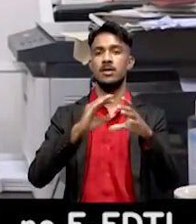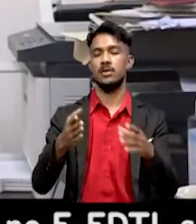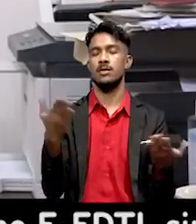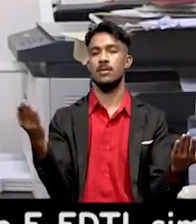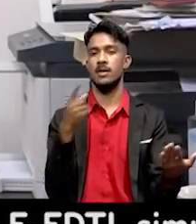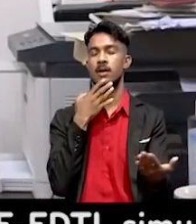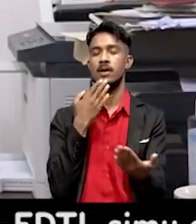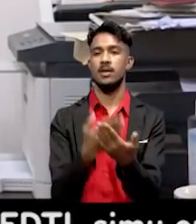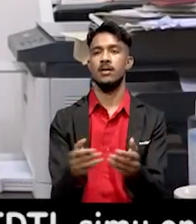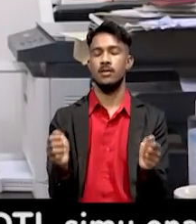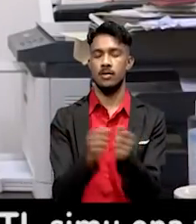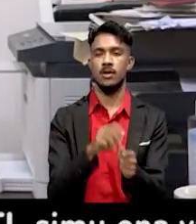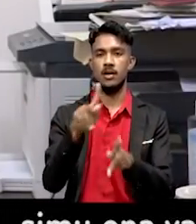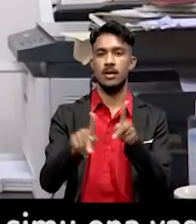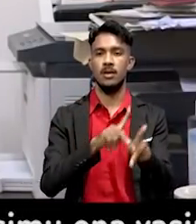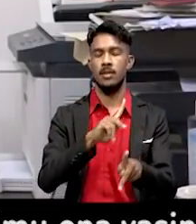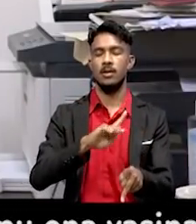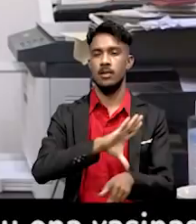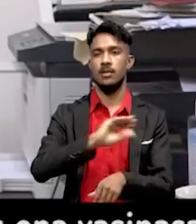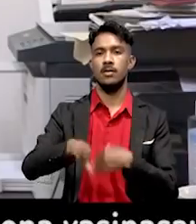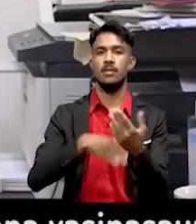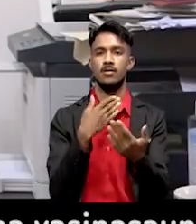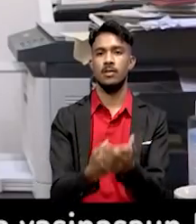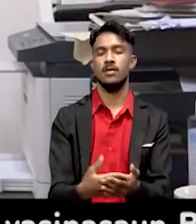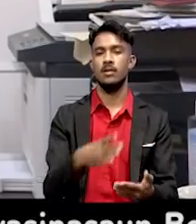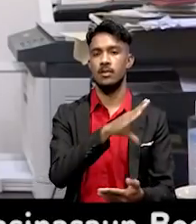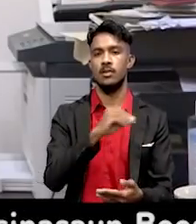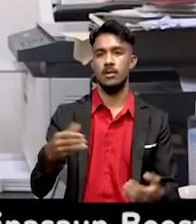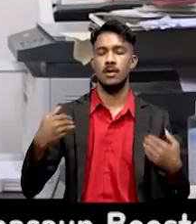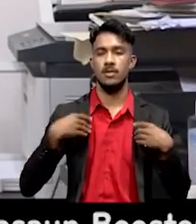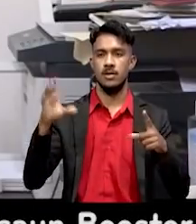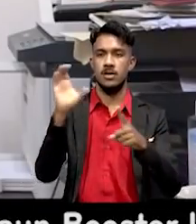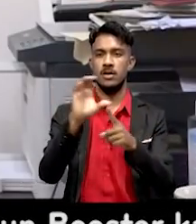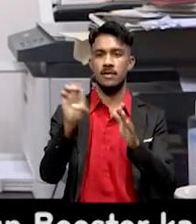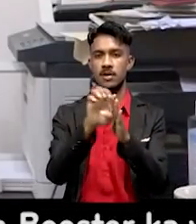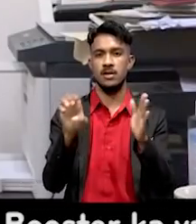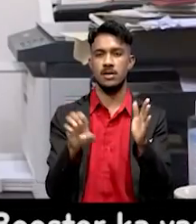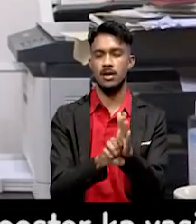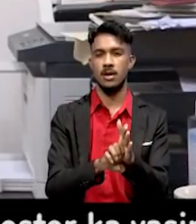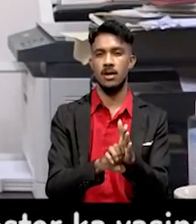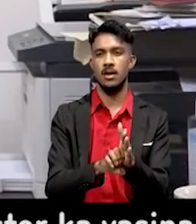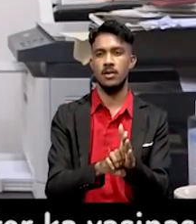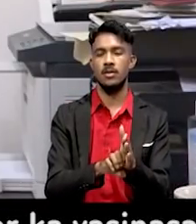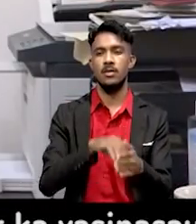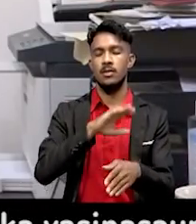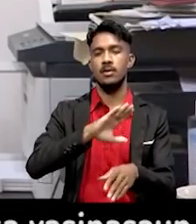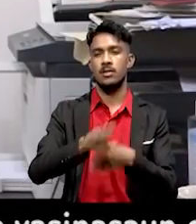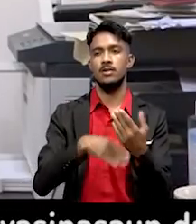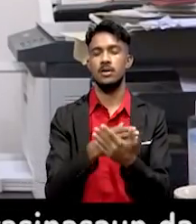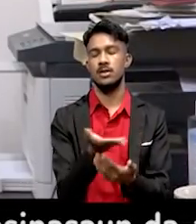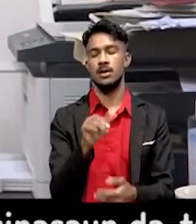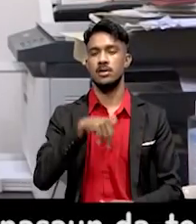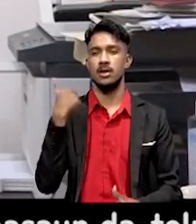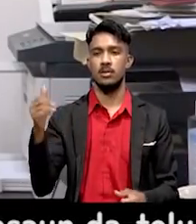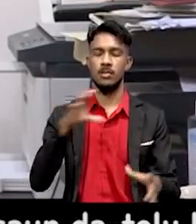ni povo hon ni sira down sira e mos ho chef estado han sen ania chef estado se rais el ser komunikasau importante